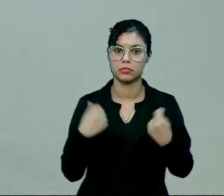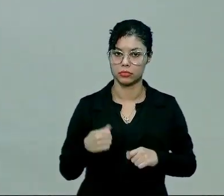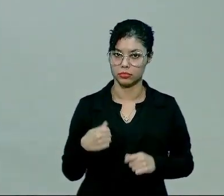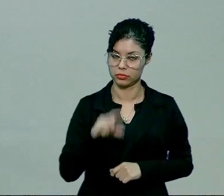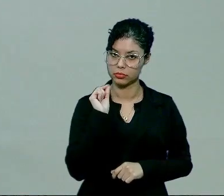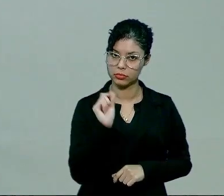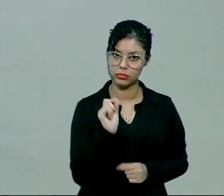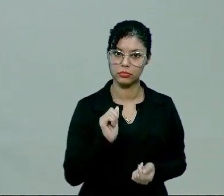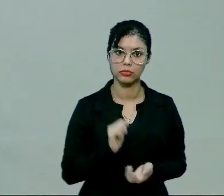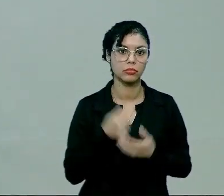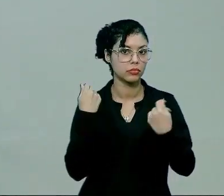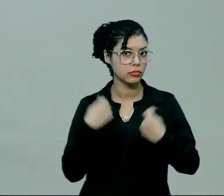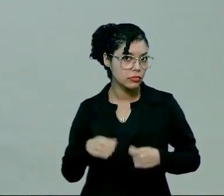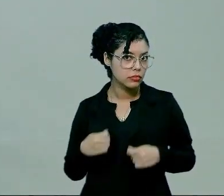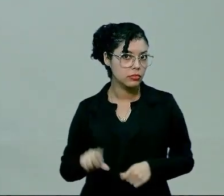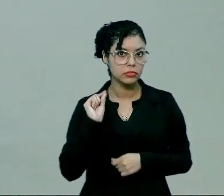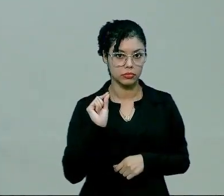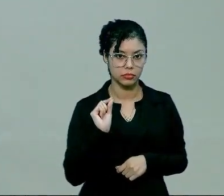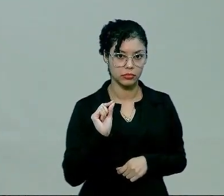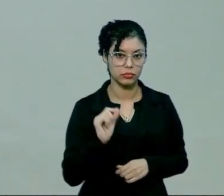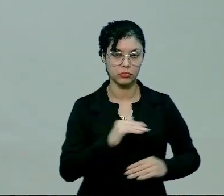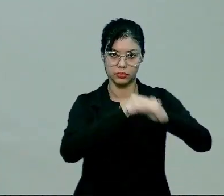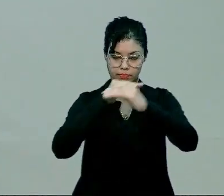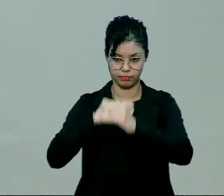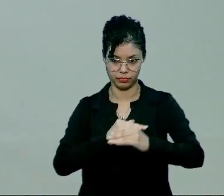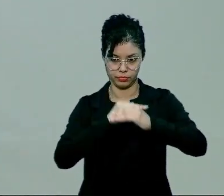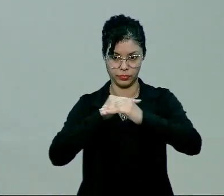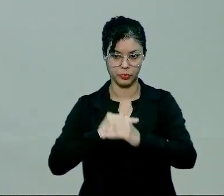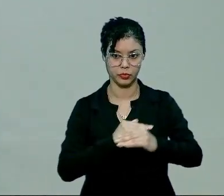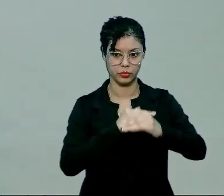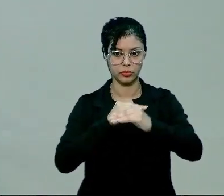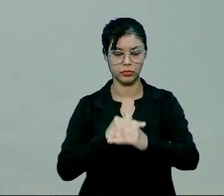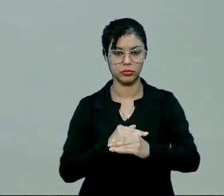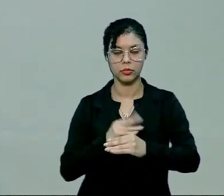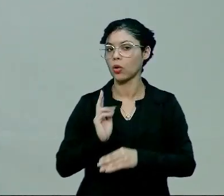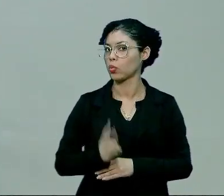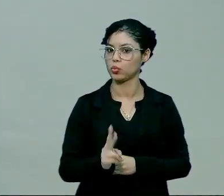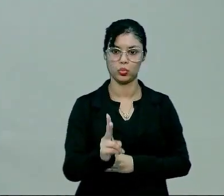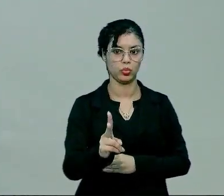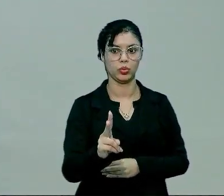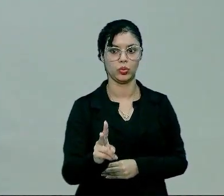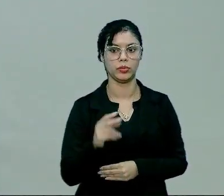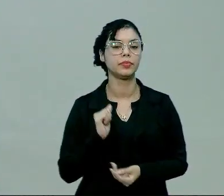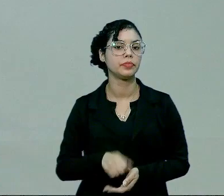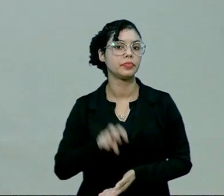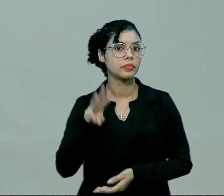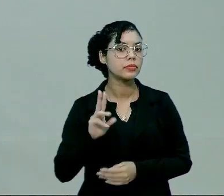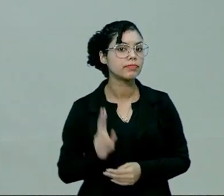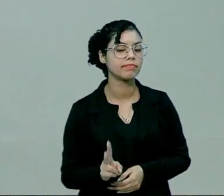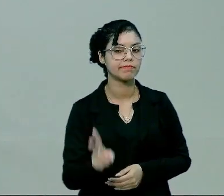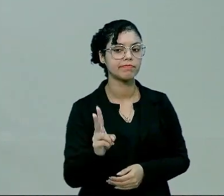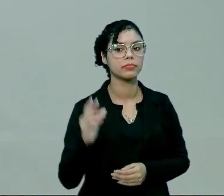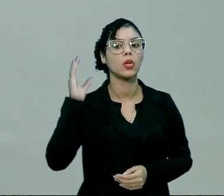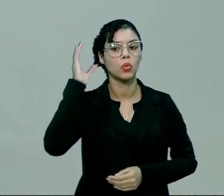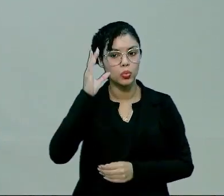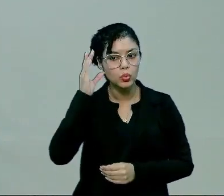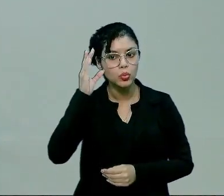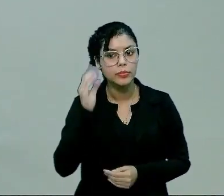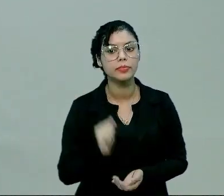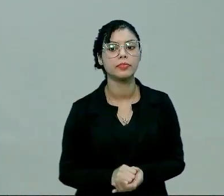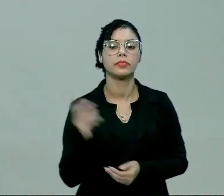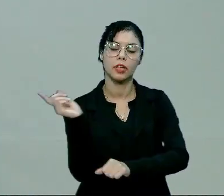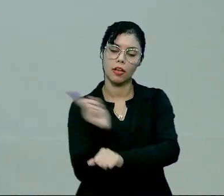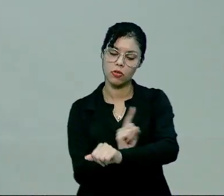precisam ser necessariamente iguais e não constantes. Quem é constante é a concentração.